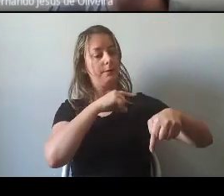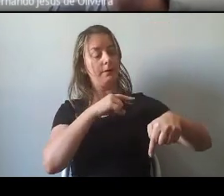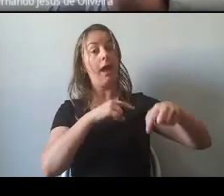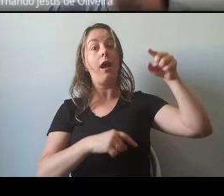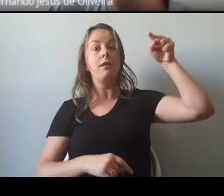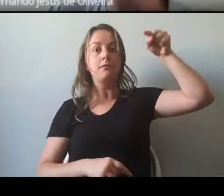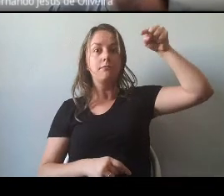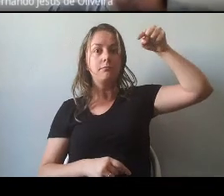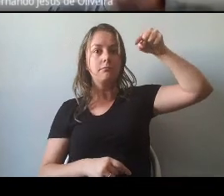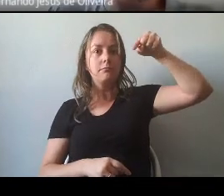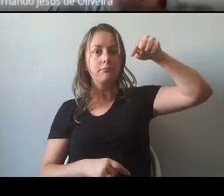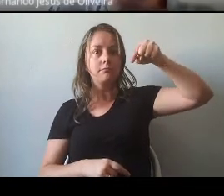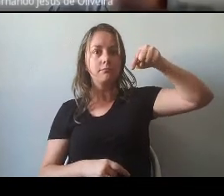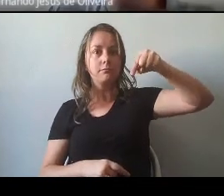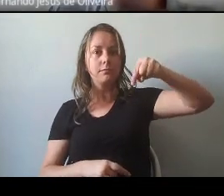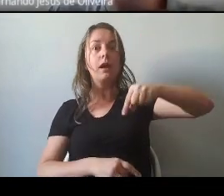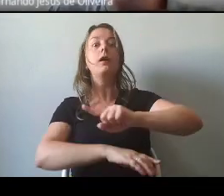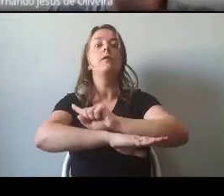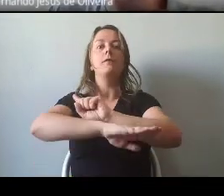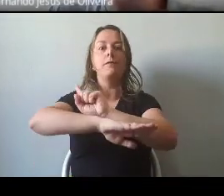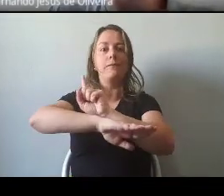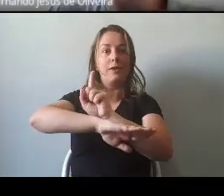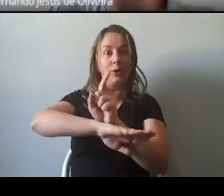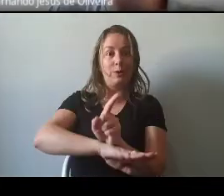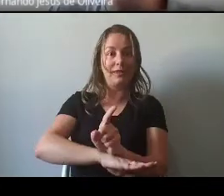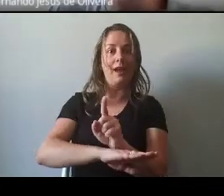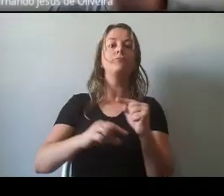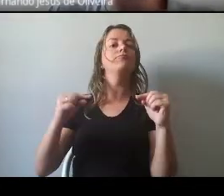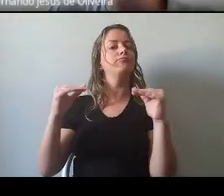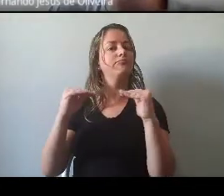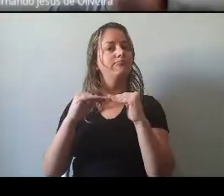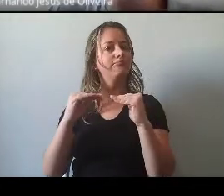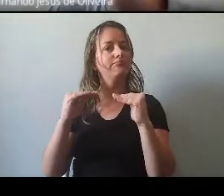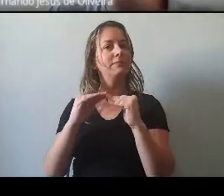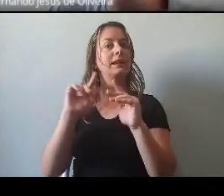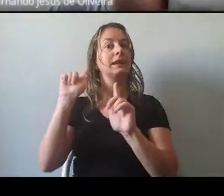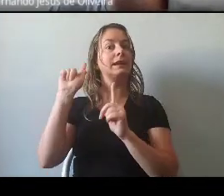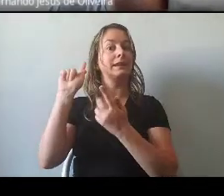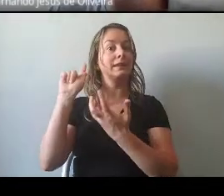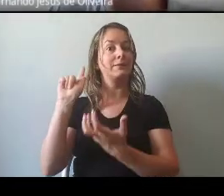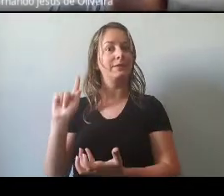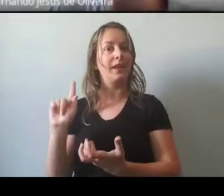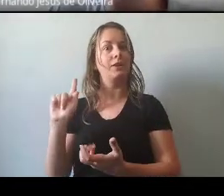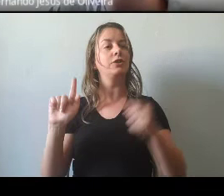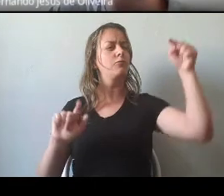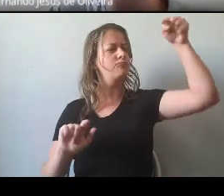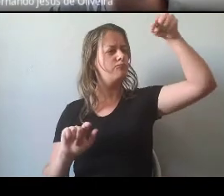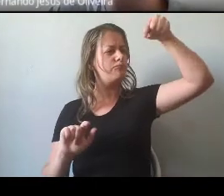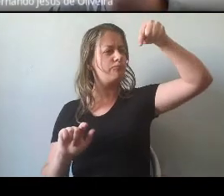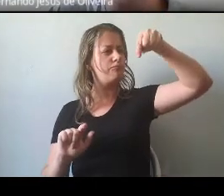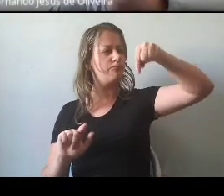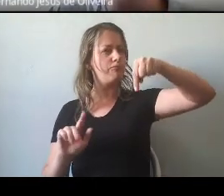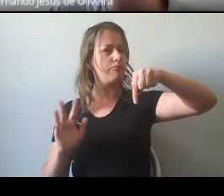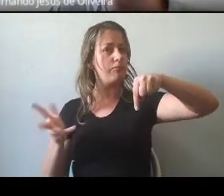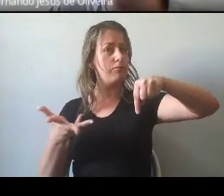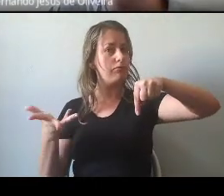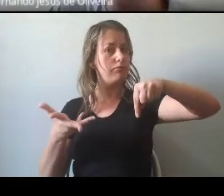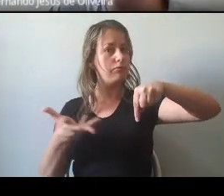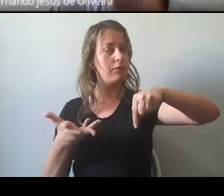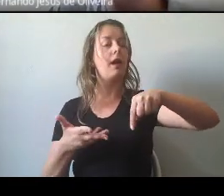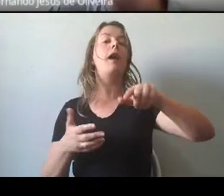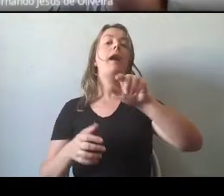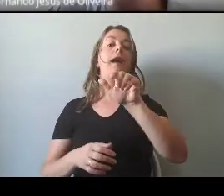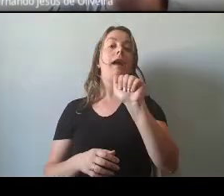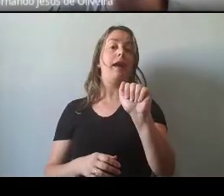a cair, aí a velocidade acompanha a gravidade, e aí o movimento se torna acelerado com A